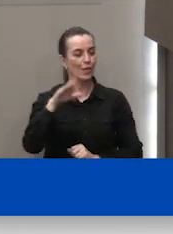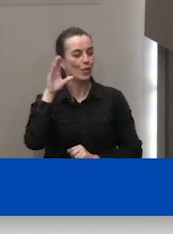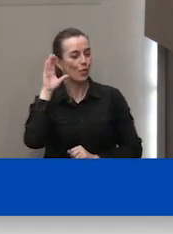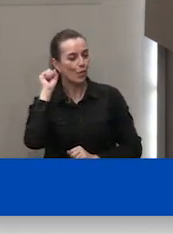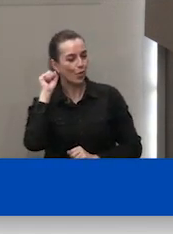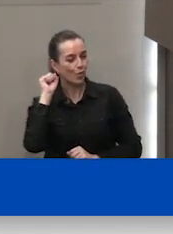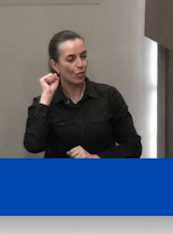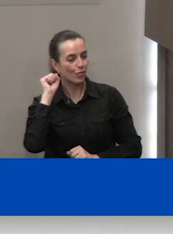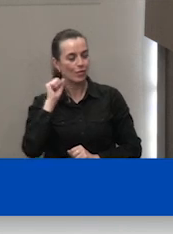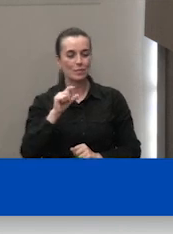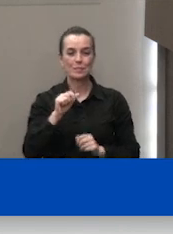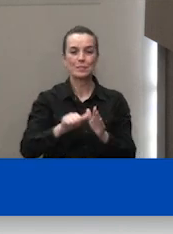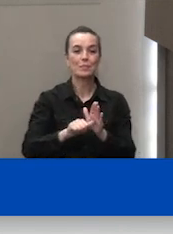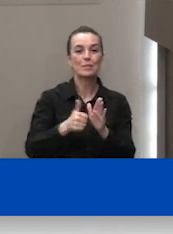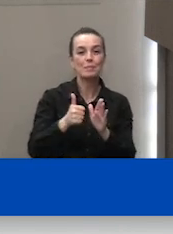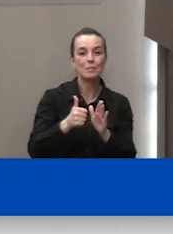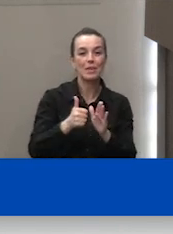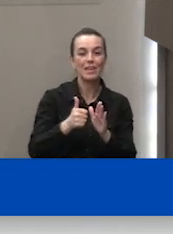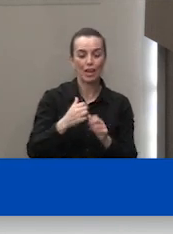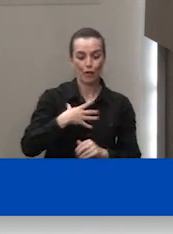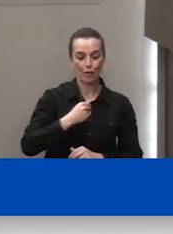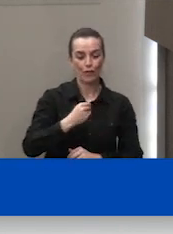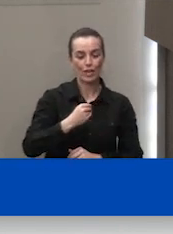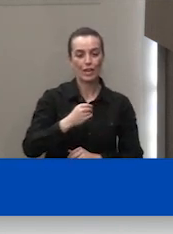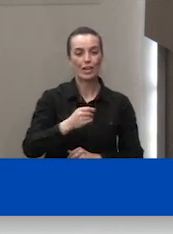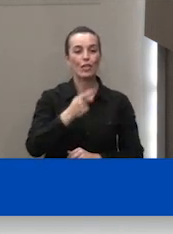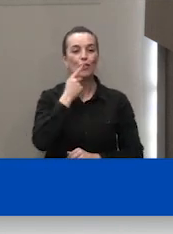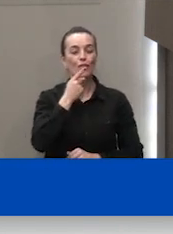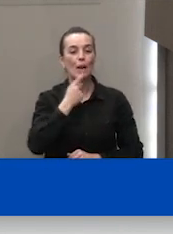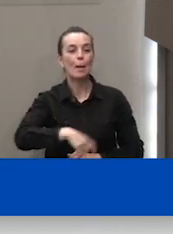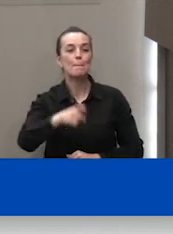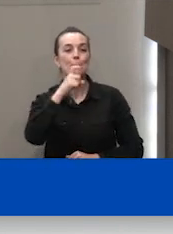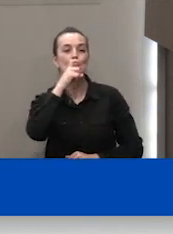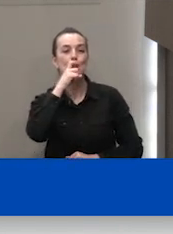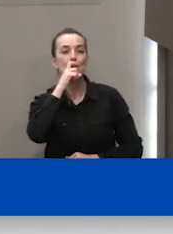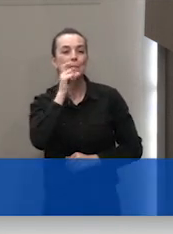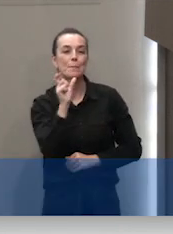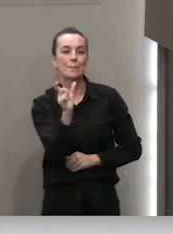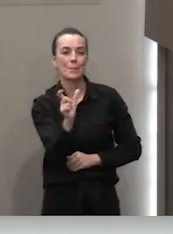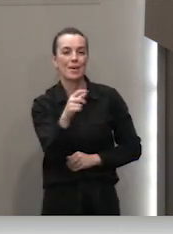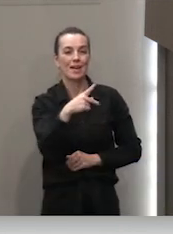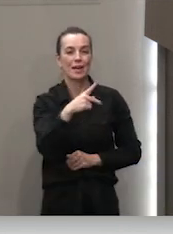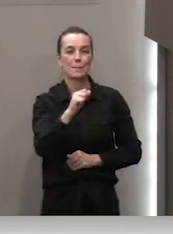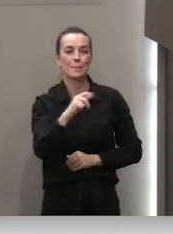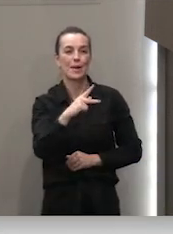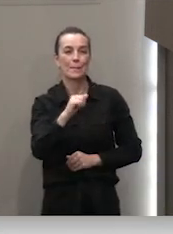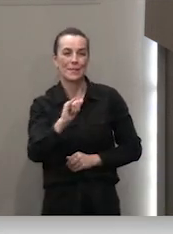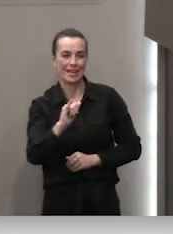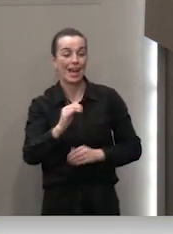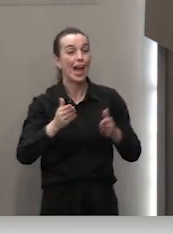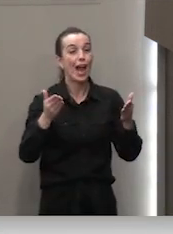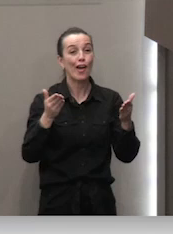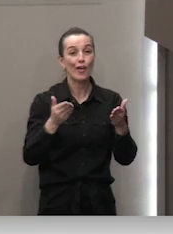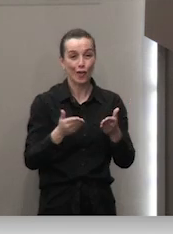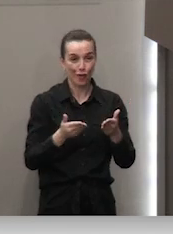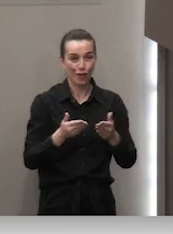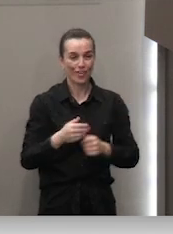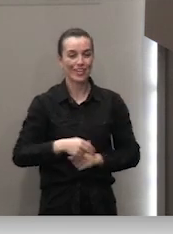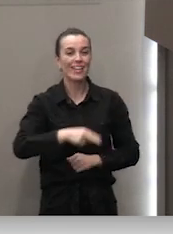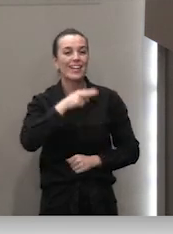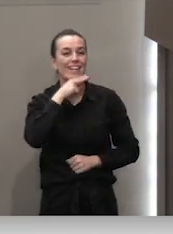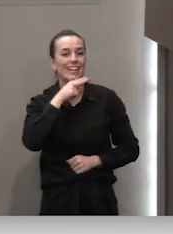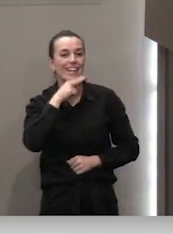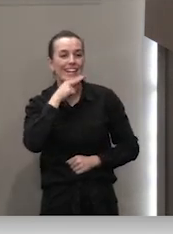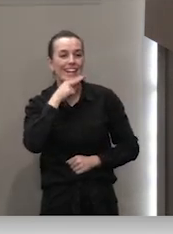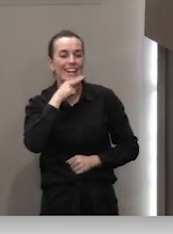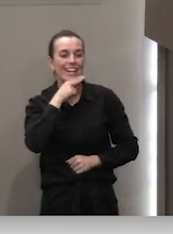primeira foi meus filhos me chamarem de pai. Essa é uma que marca demais. E agora, as minhas netas